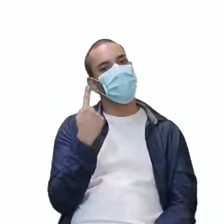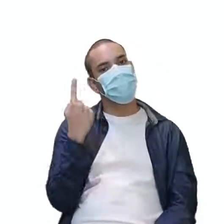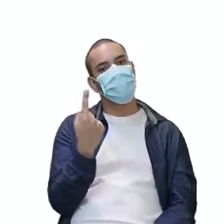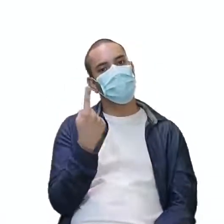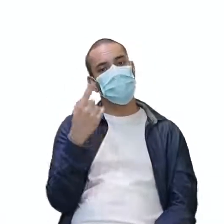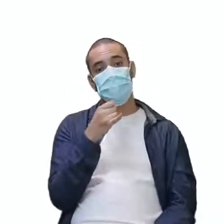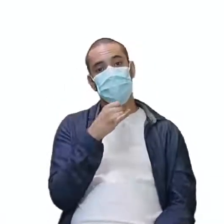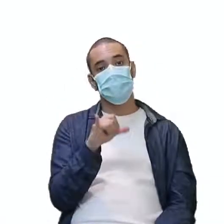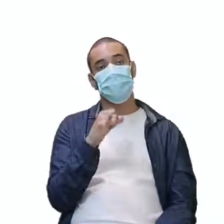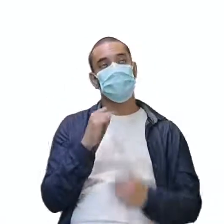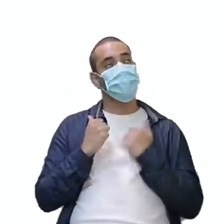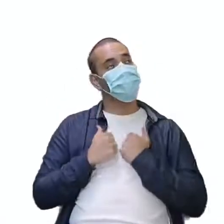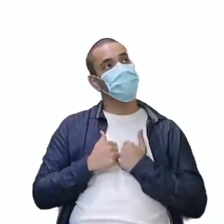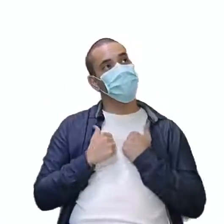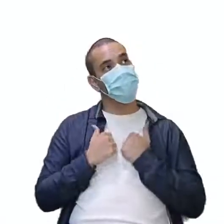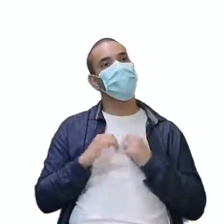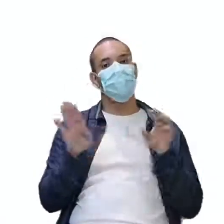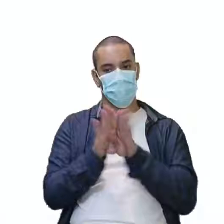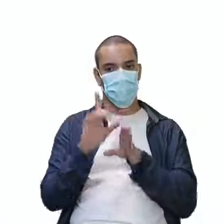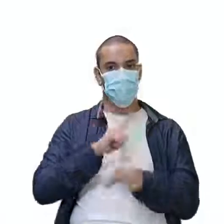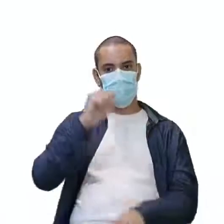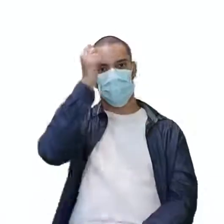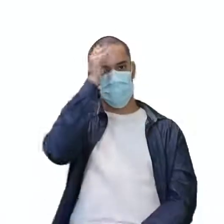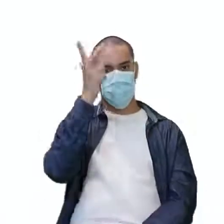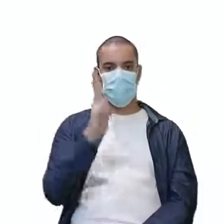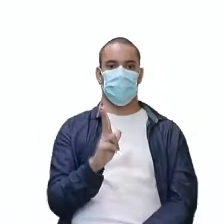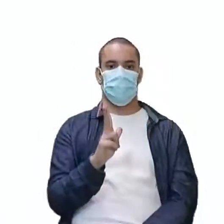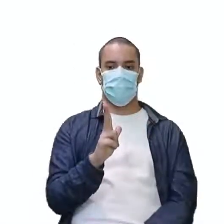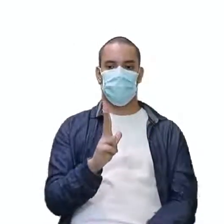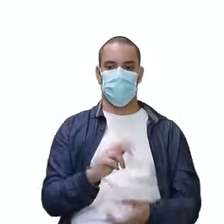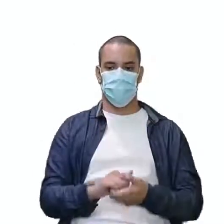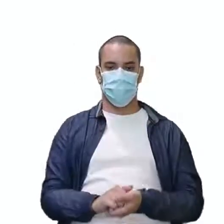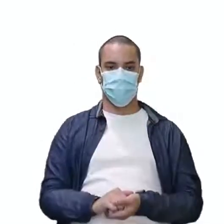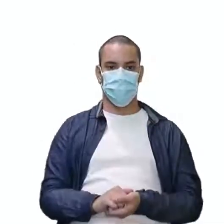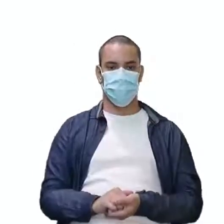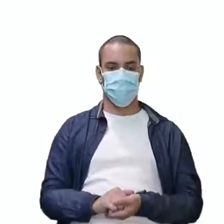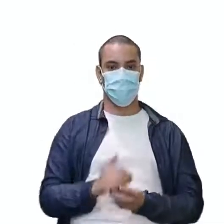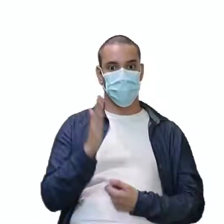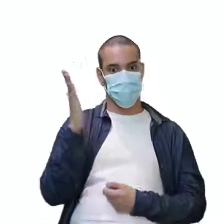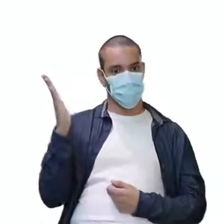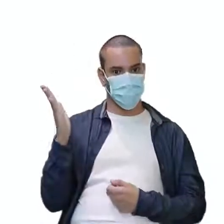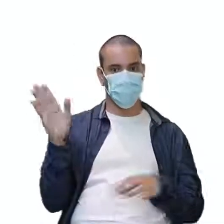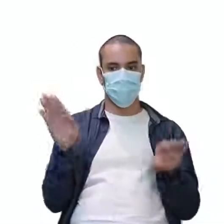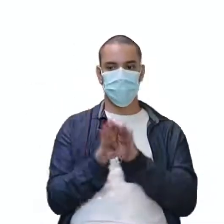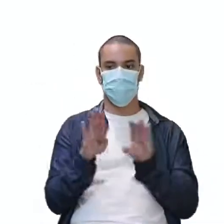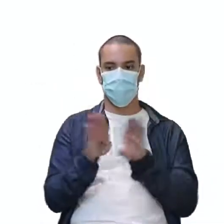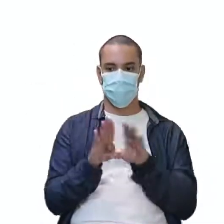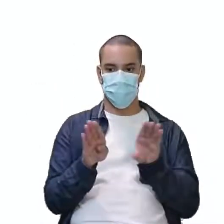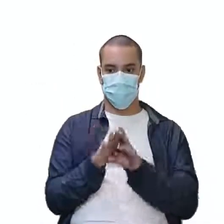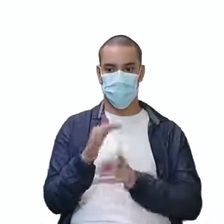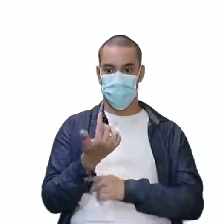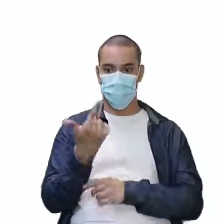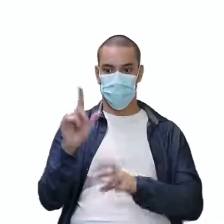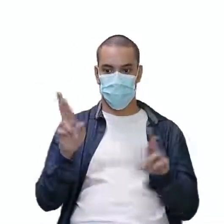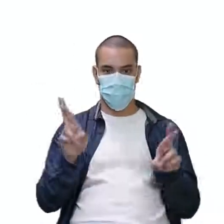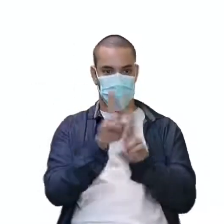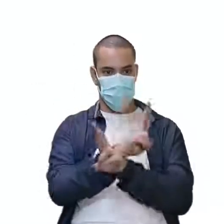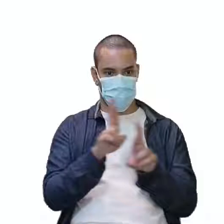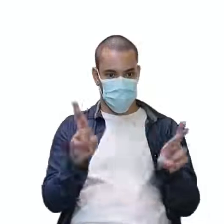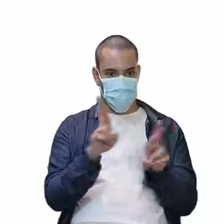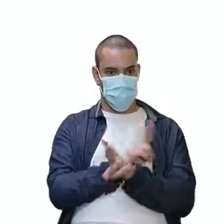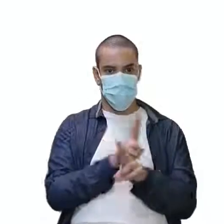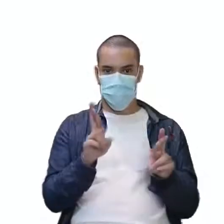gastar energia. Também tem a questão das espertezas, tá? Olha aqui também, outro, né, relação